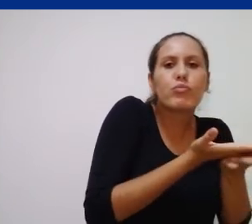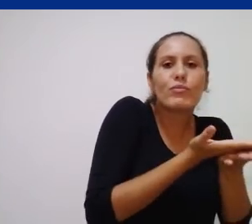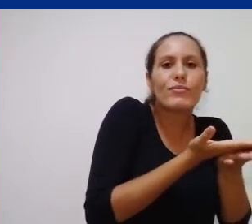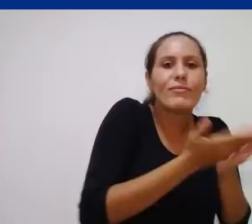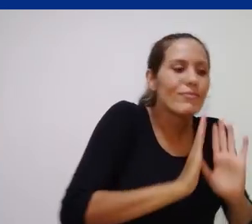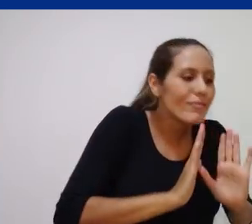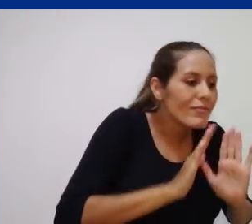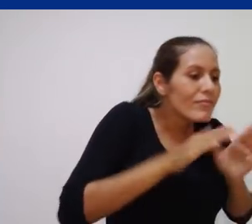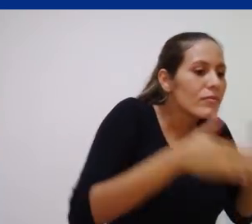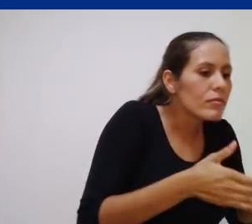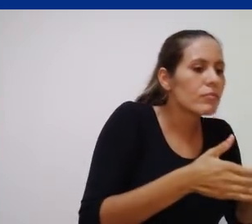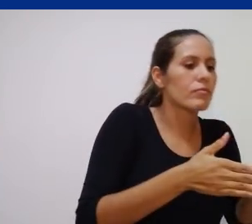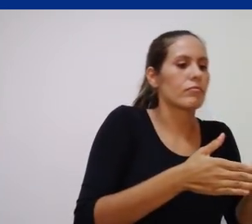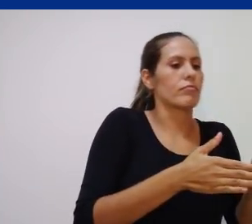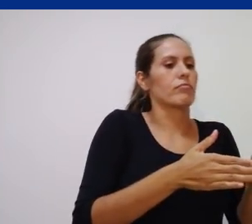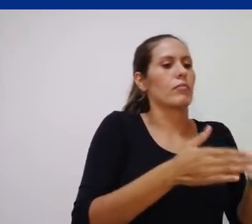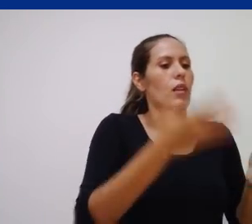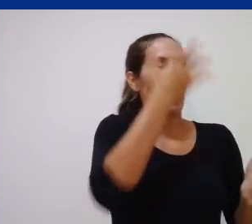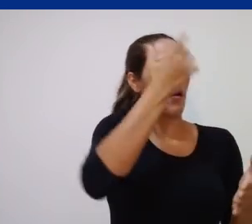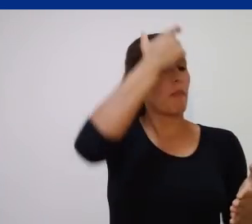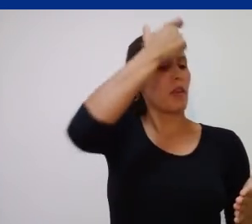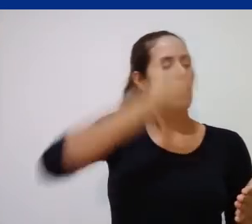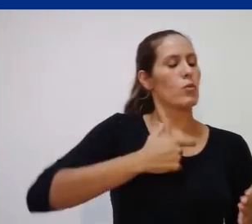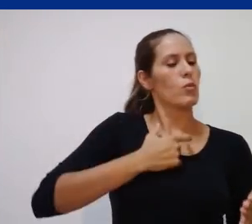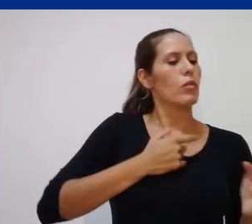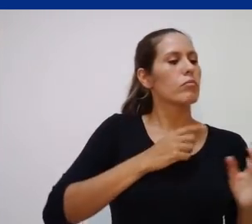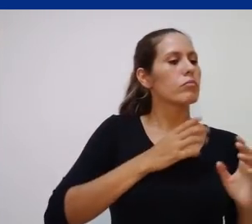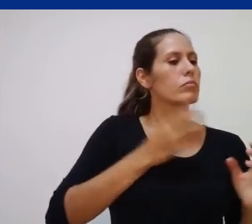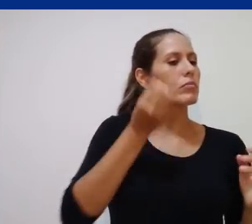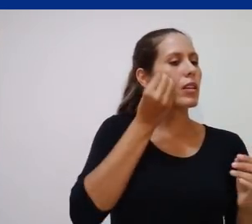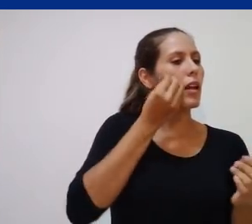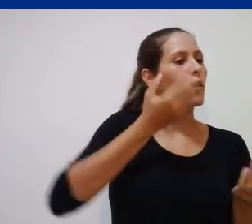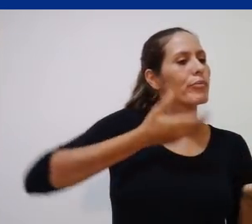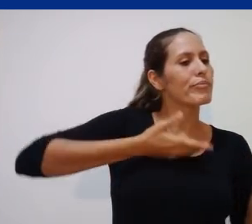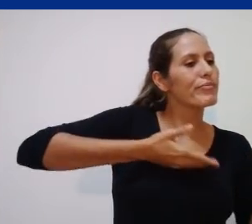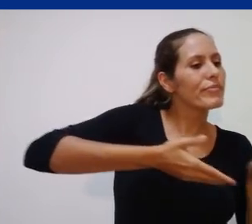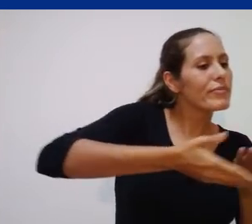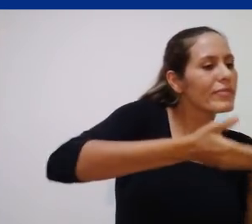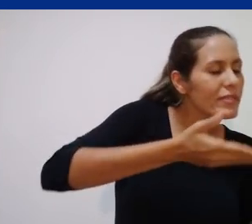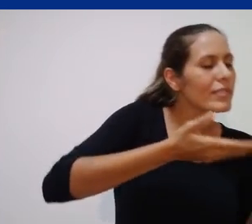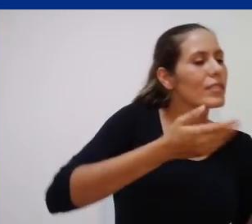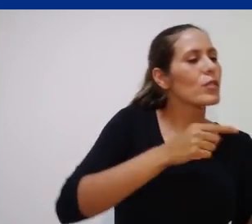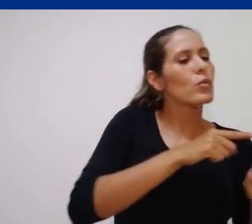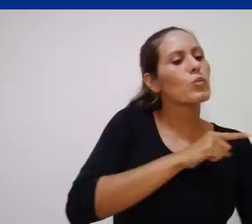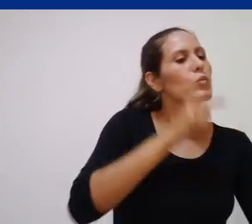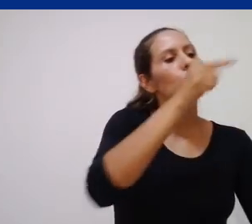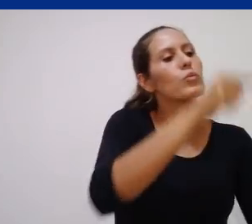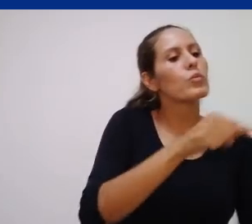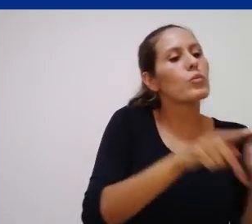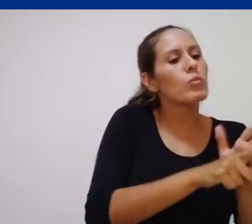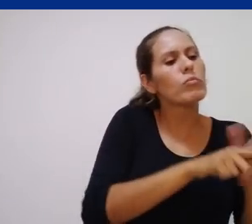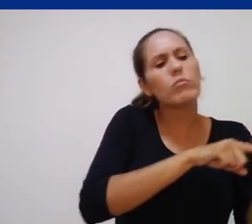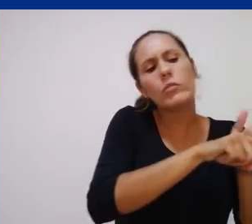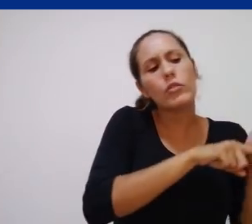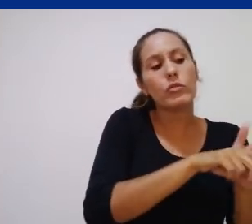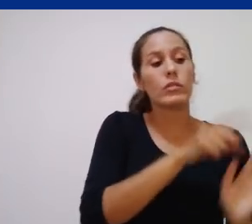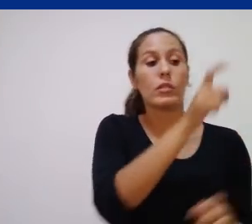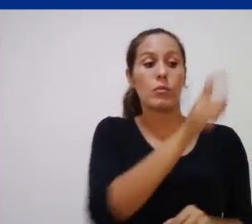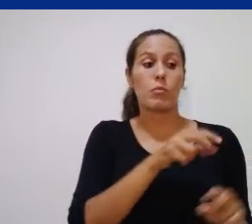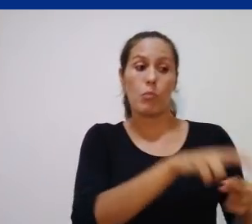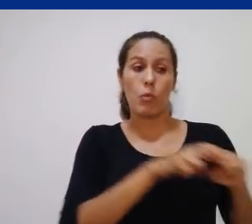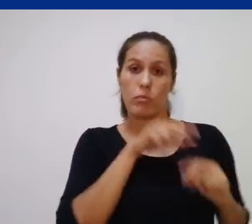do pesquisador com o objeto que está sendo investigado durante a pesquisa. Através dela, é possível descobrir